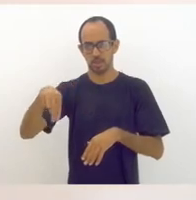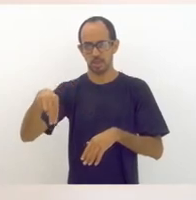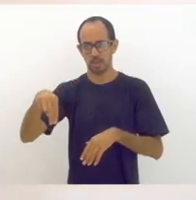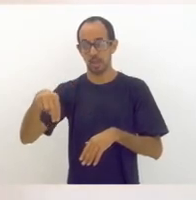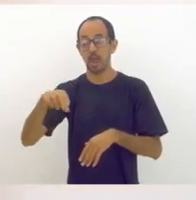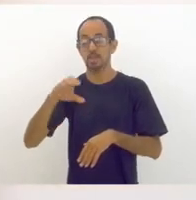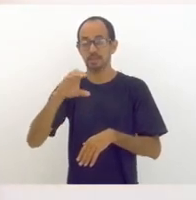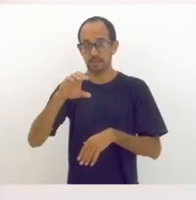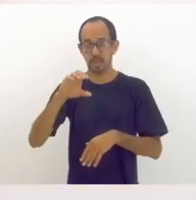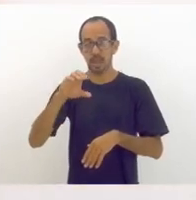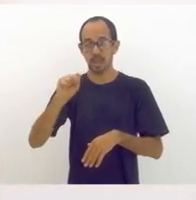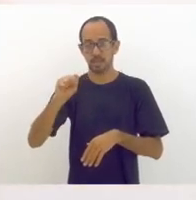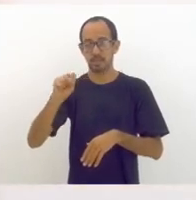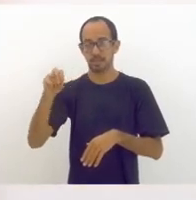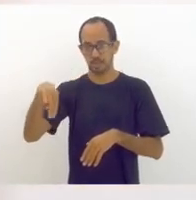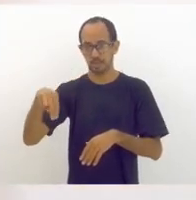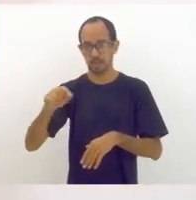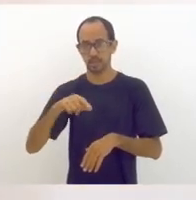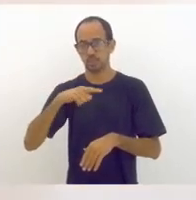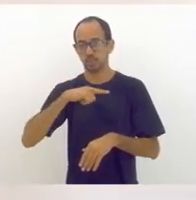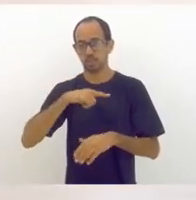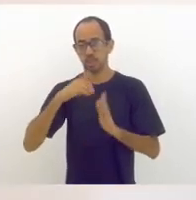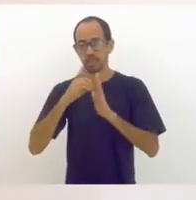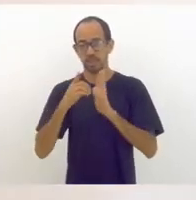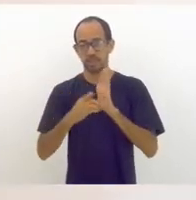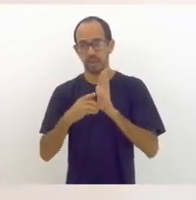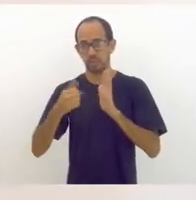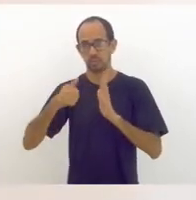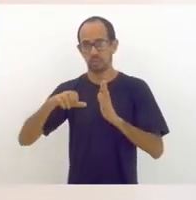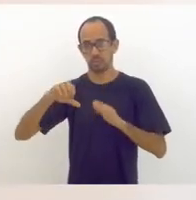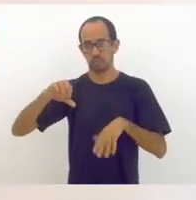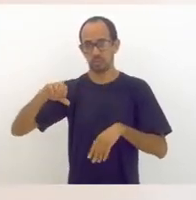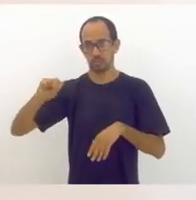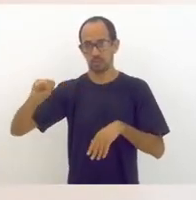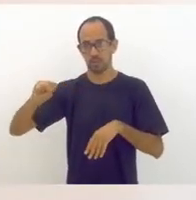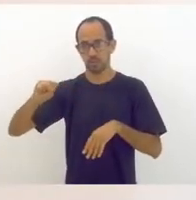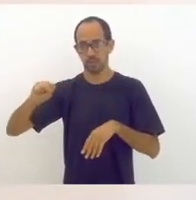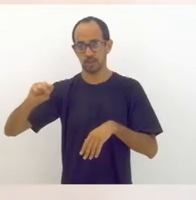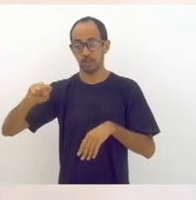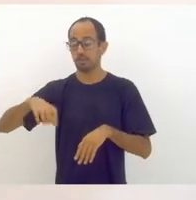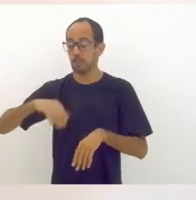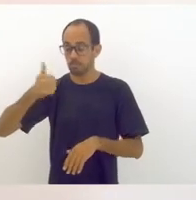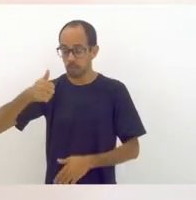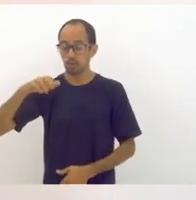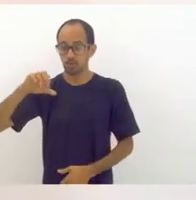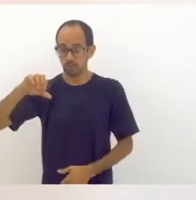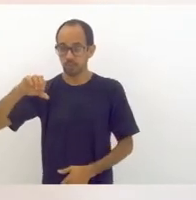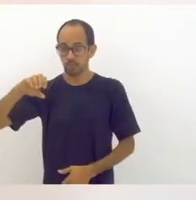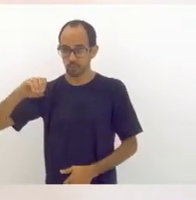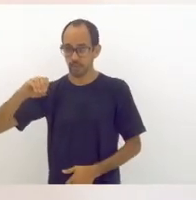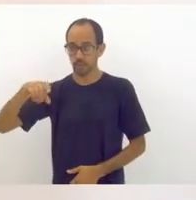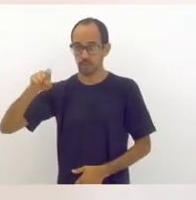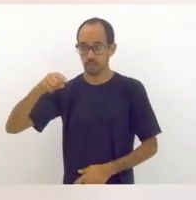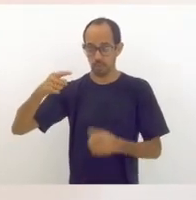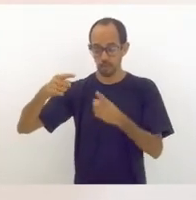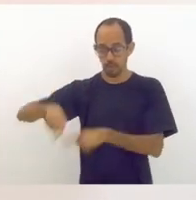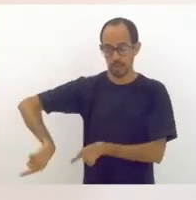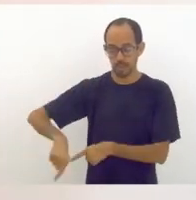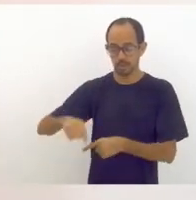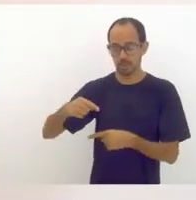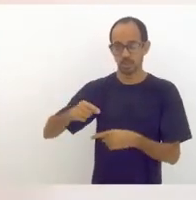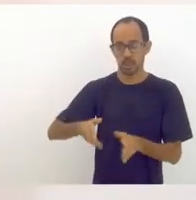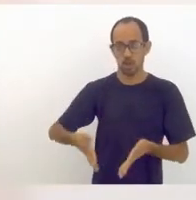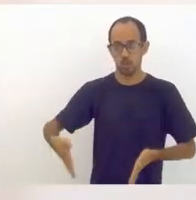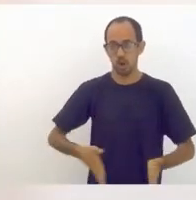estamos com uma demanda desde 90, da década de 90, contra aquela montanha de refúgio que ameaça o Rio Paraíba, 70 metros do Rio Paraíba,